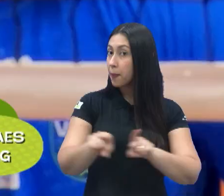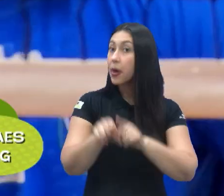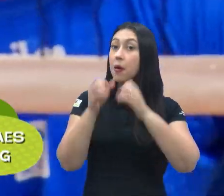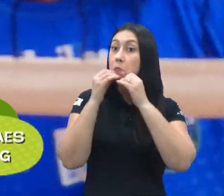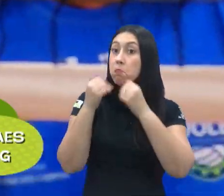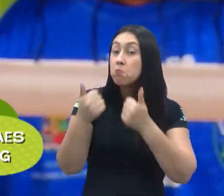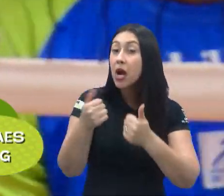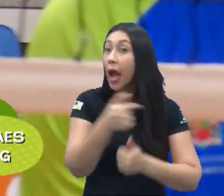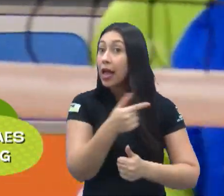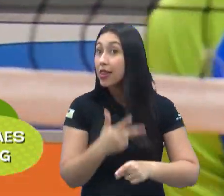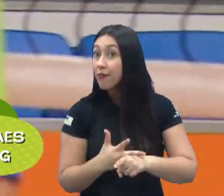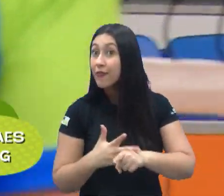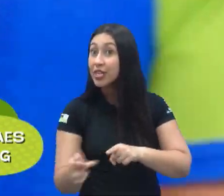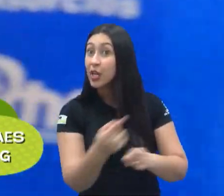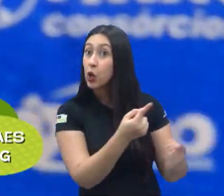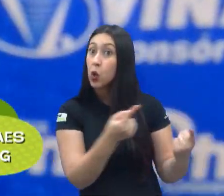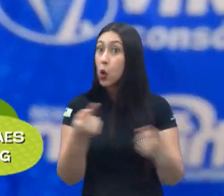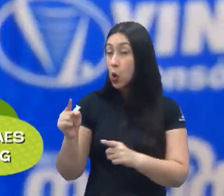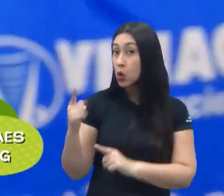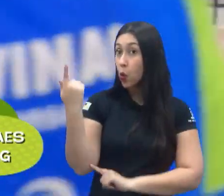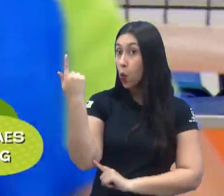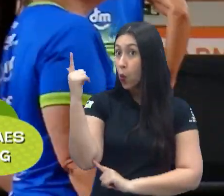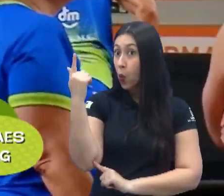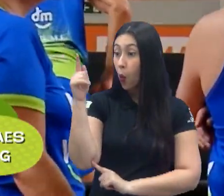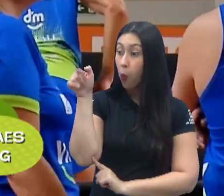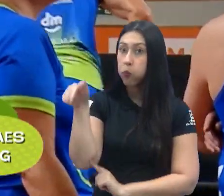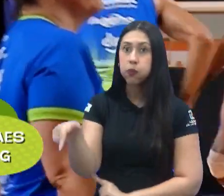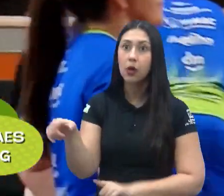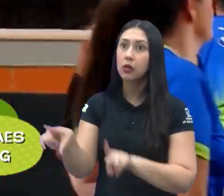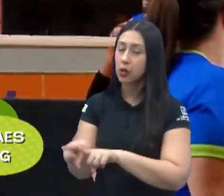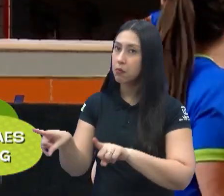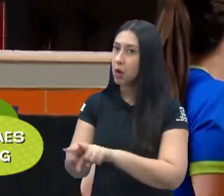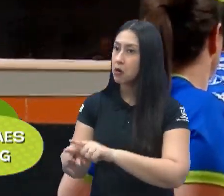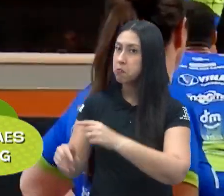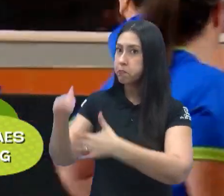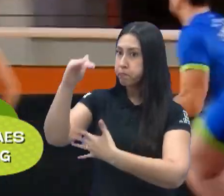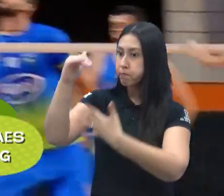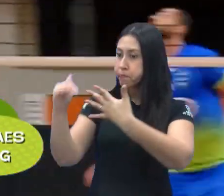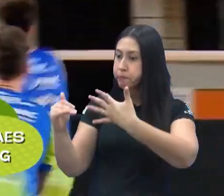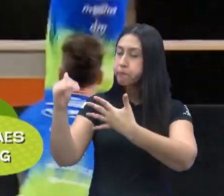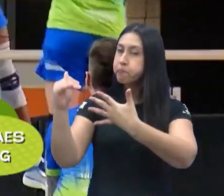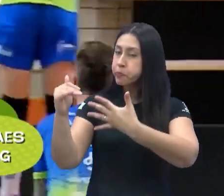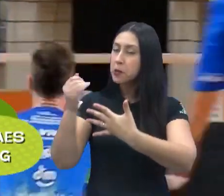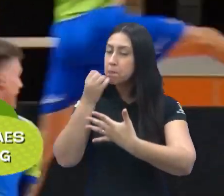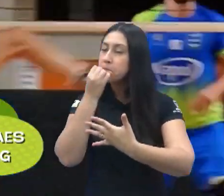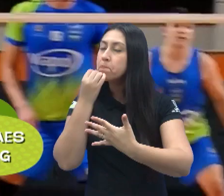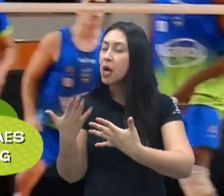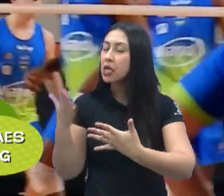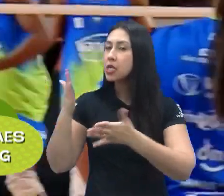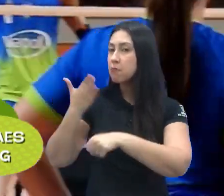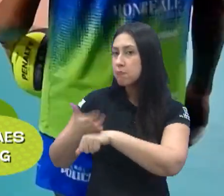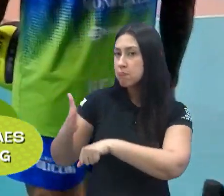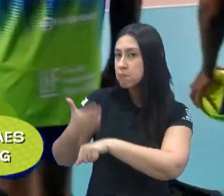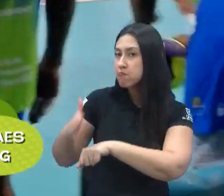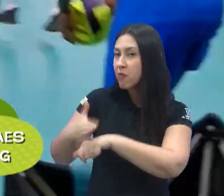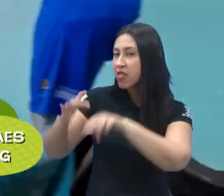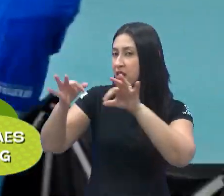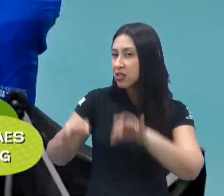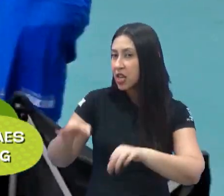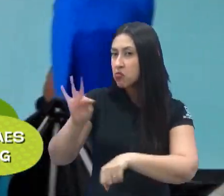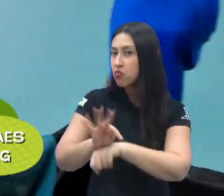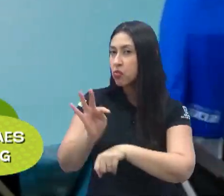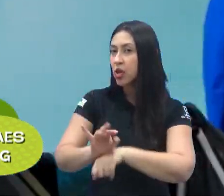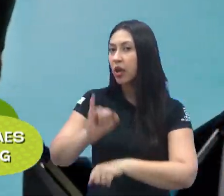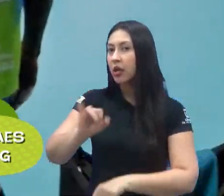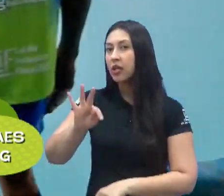vencer Goiás, que é um time muito bem, né? Tá muito bem na tabela, muito bem treinado pelo Ítalo. Então vai